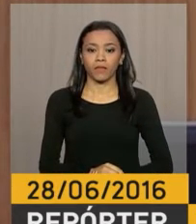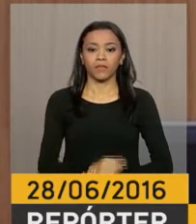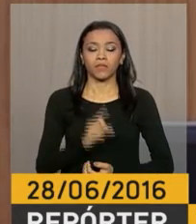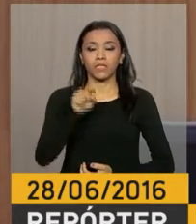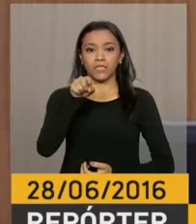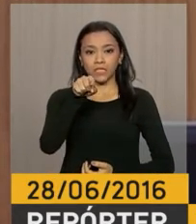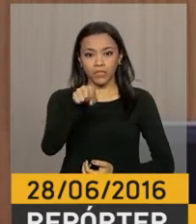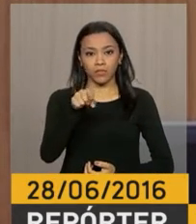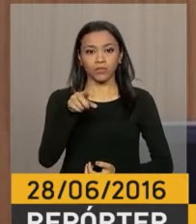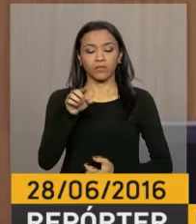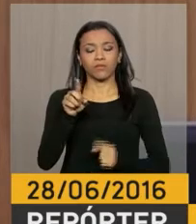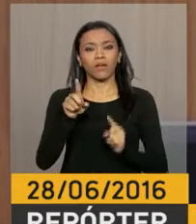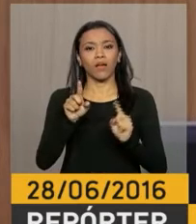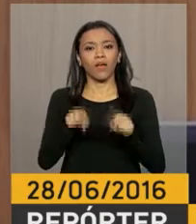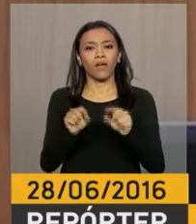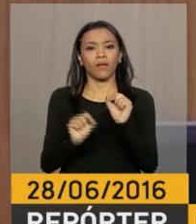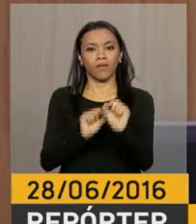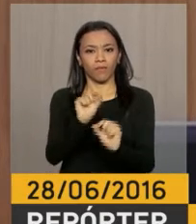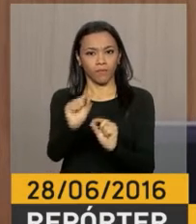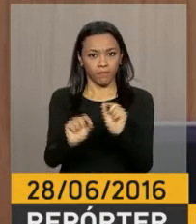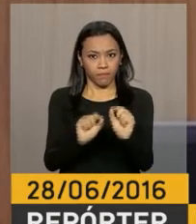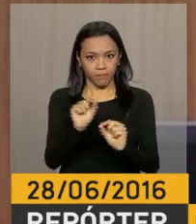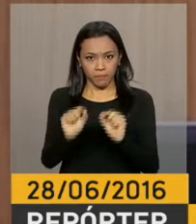Processo que vem em linha com a